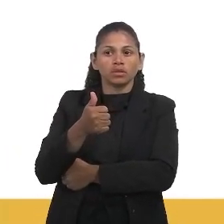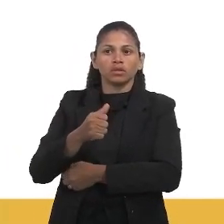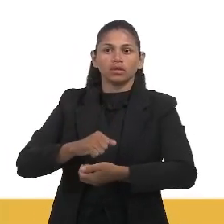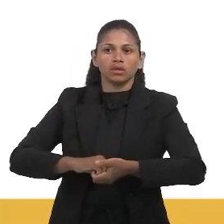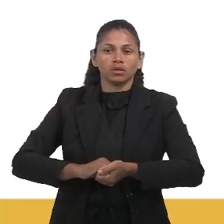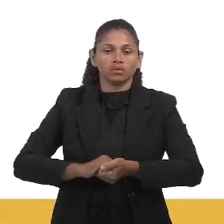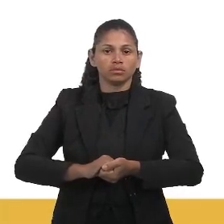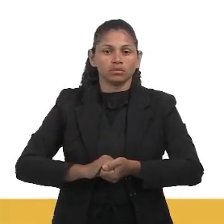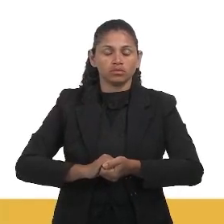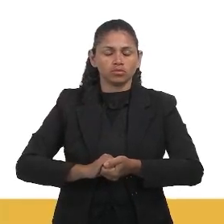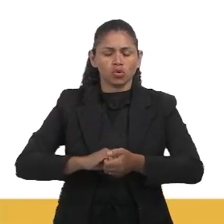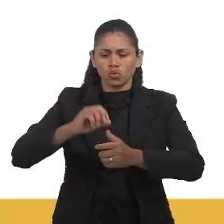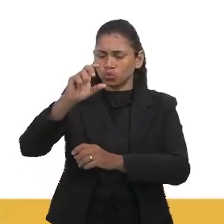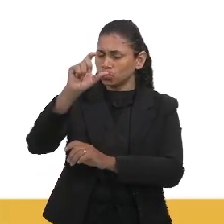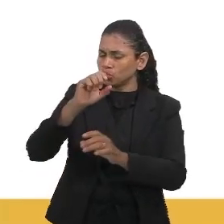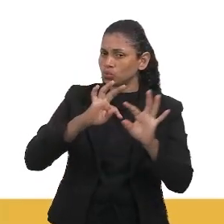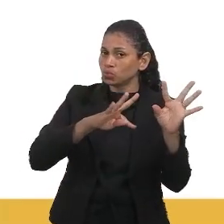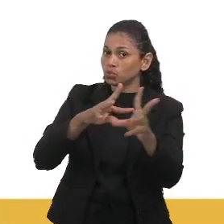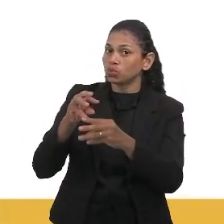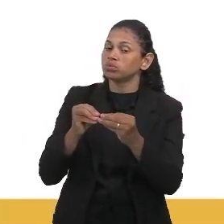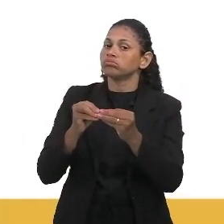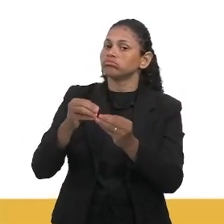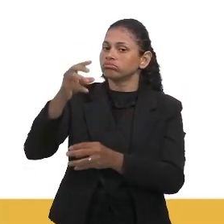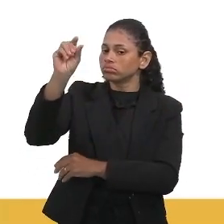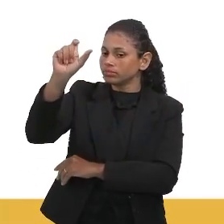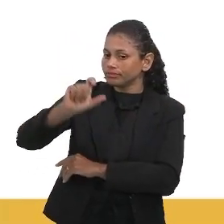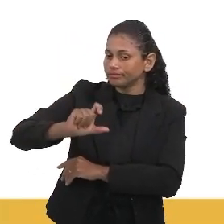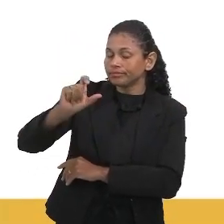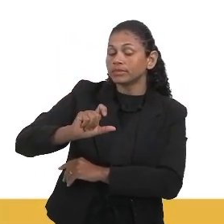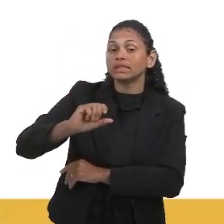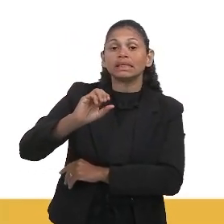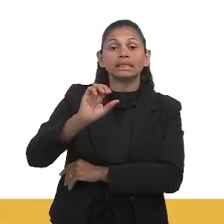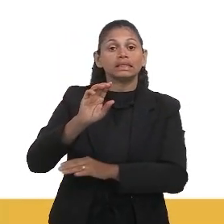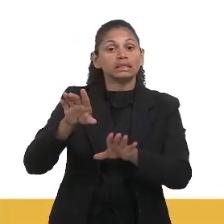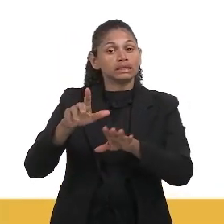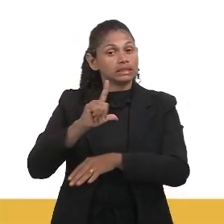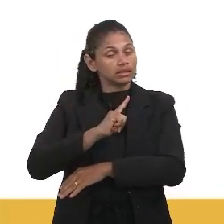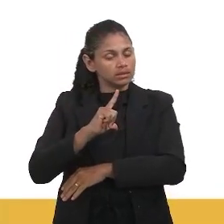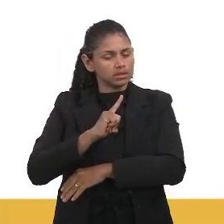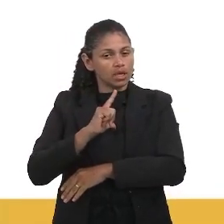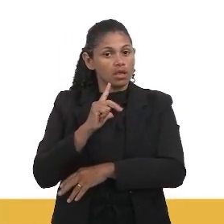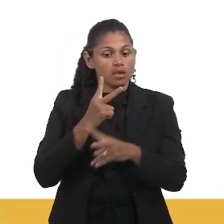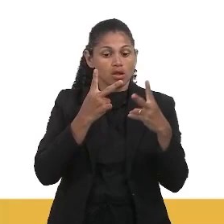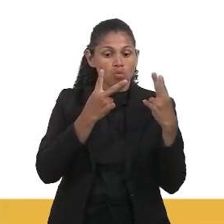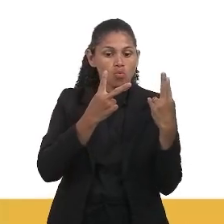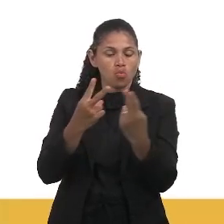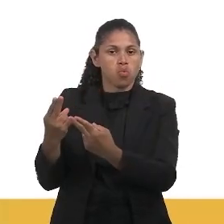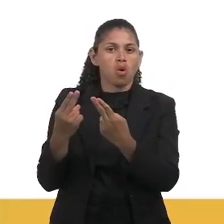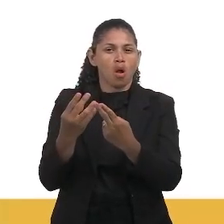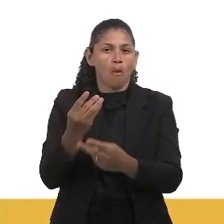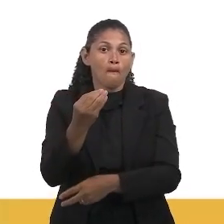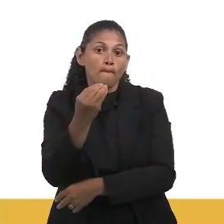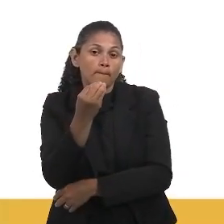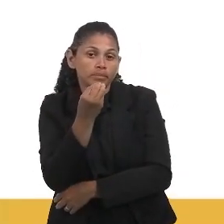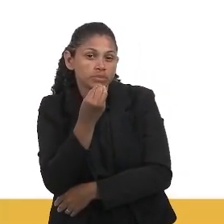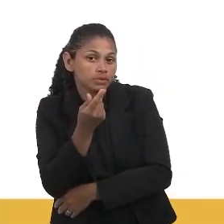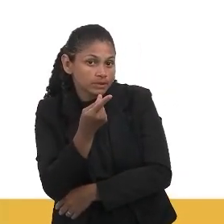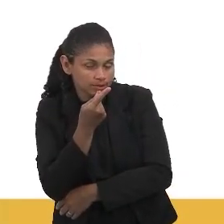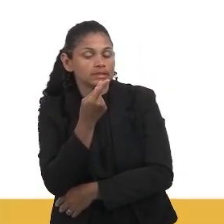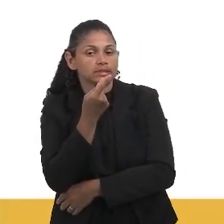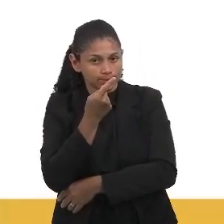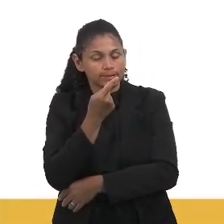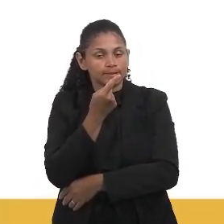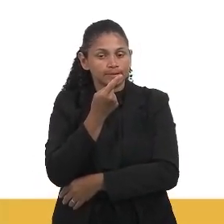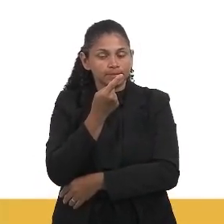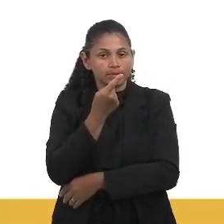todos os cartões tê a mesma probabilidade de serem sorteados a pergunta gente comando da questão